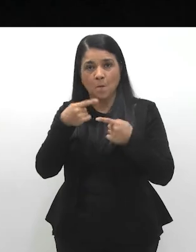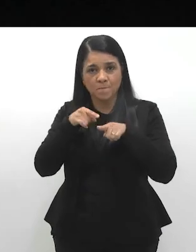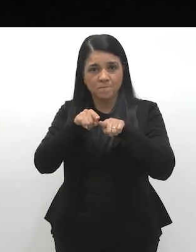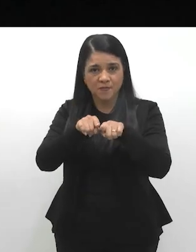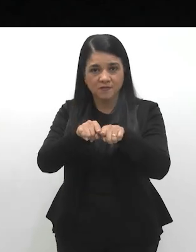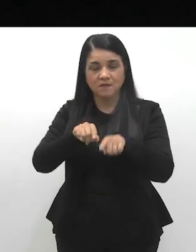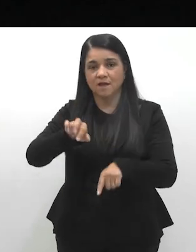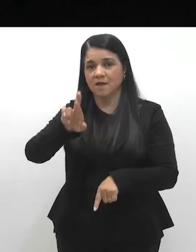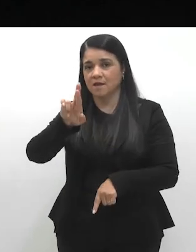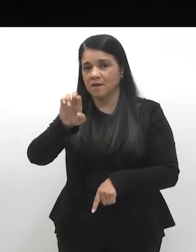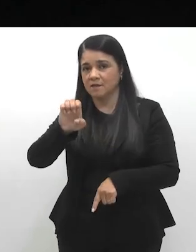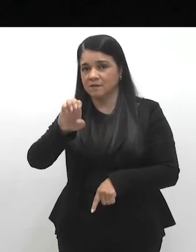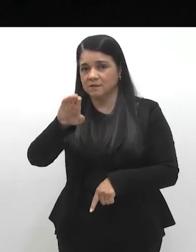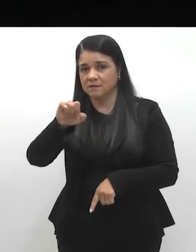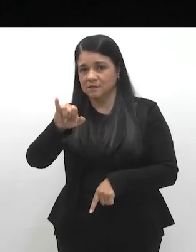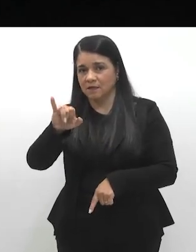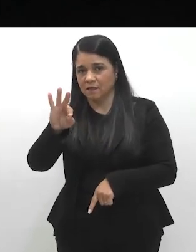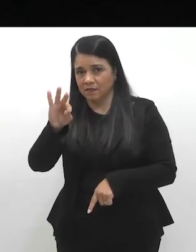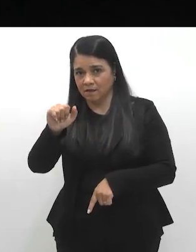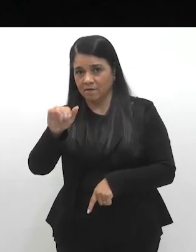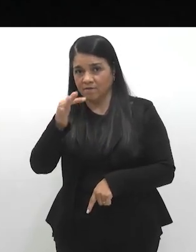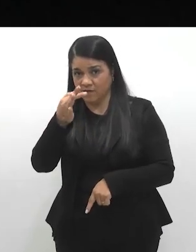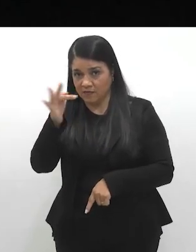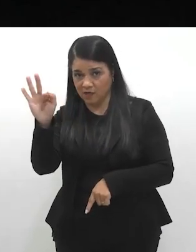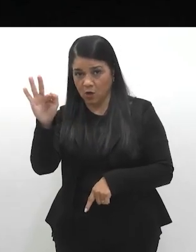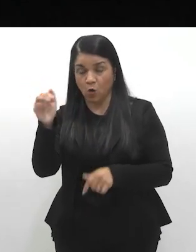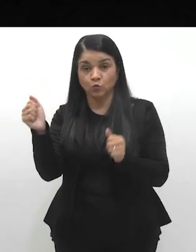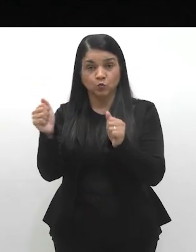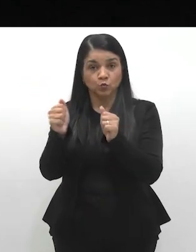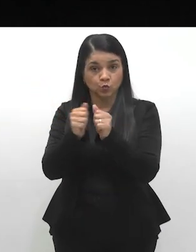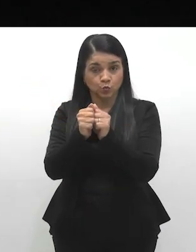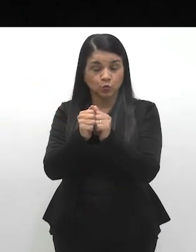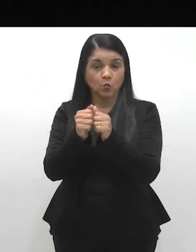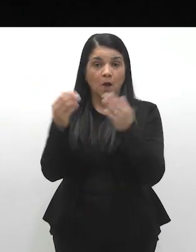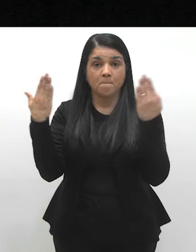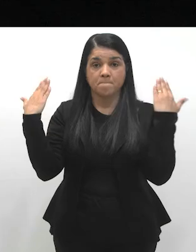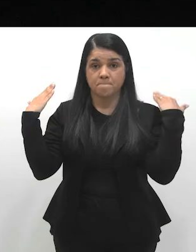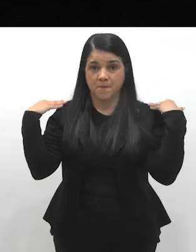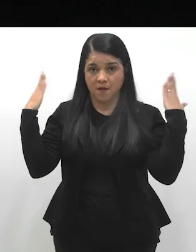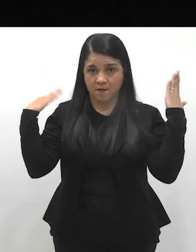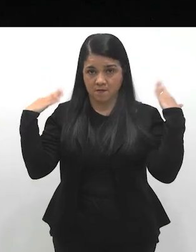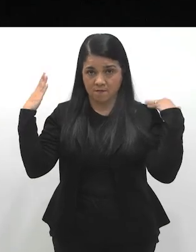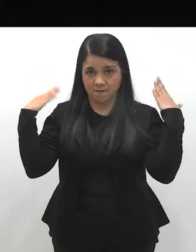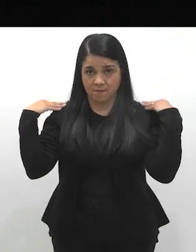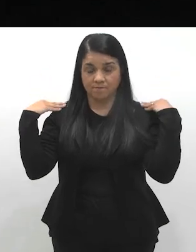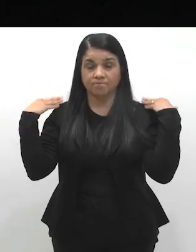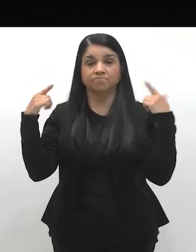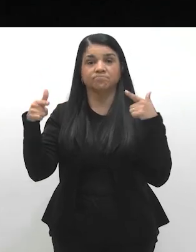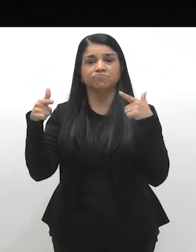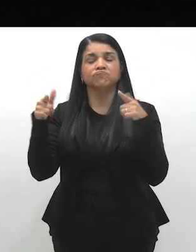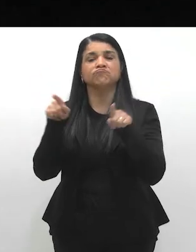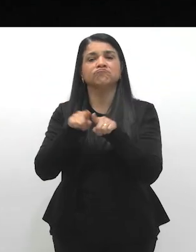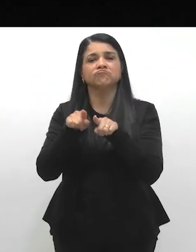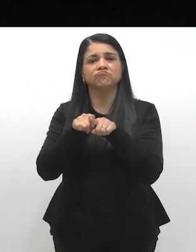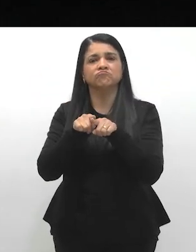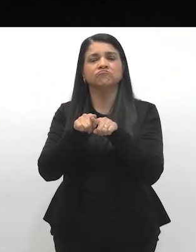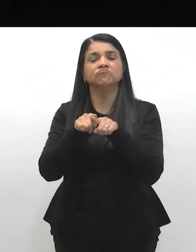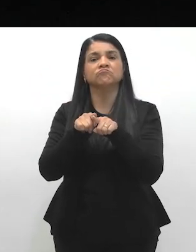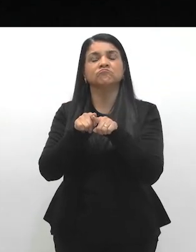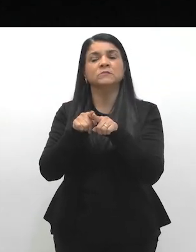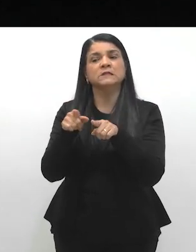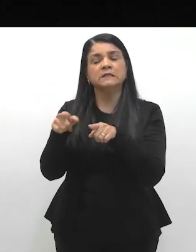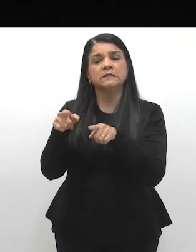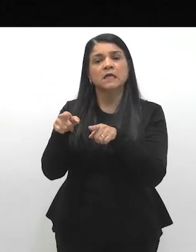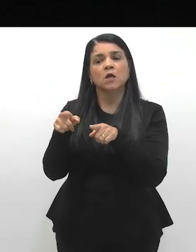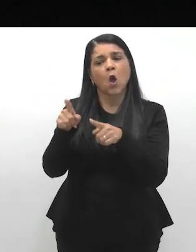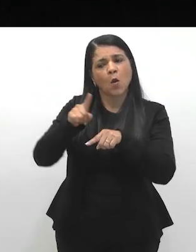uma parceria com a Receita Federal e junto com a Marinha, do qual nós pegamos alguns componentes apreendidos